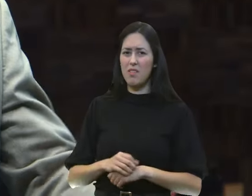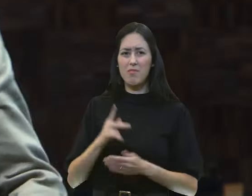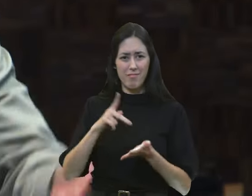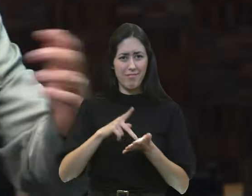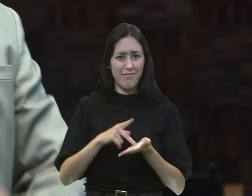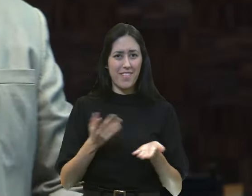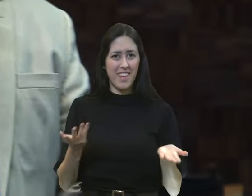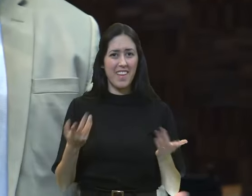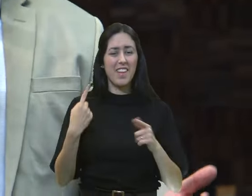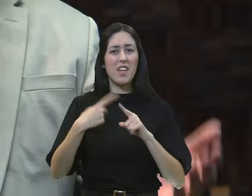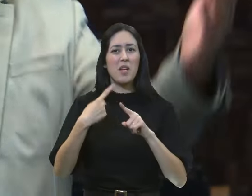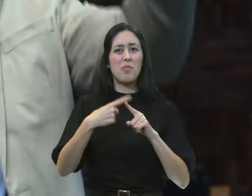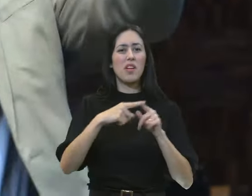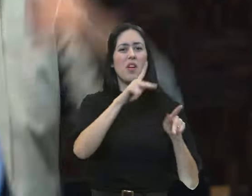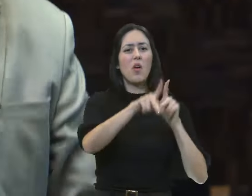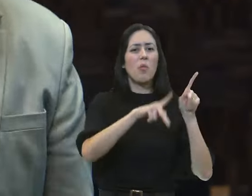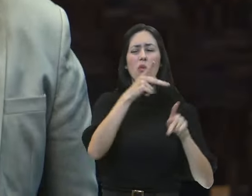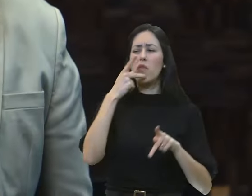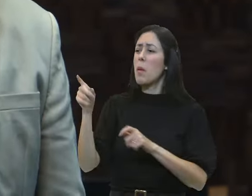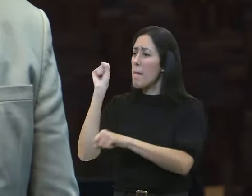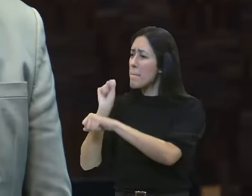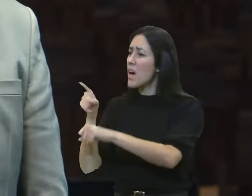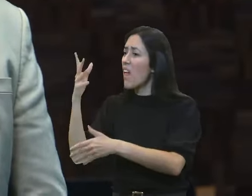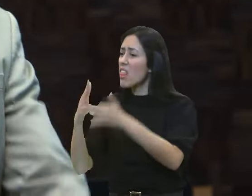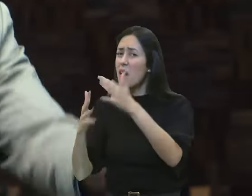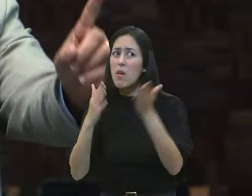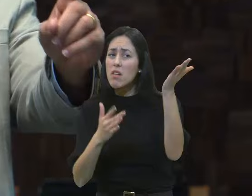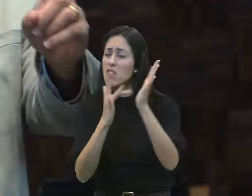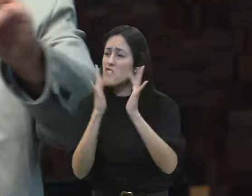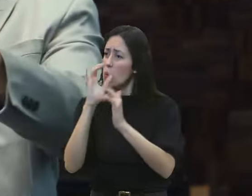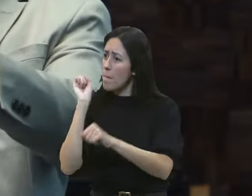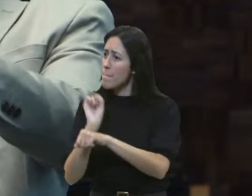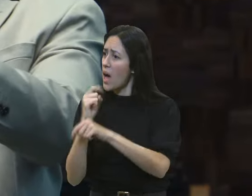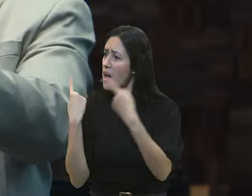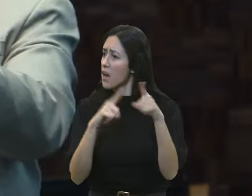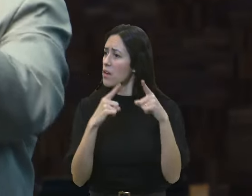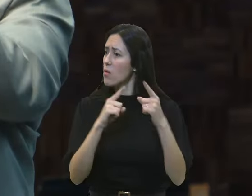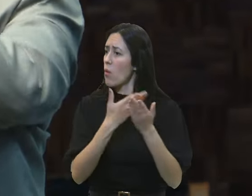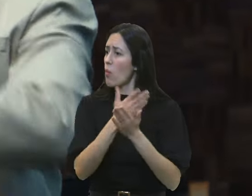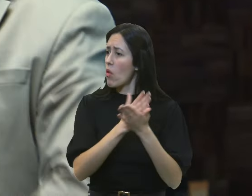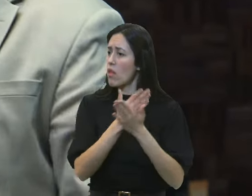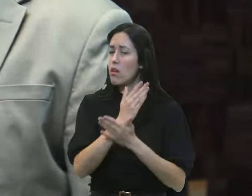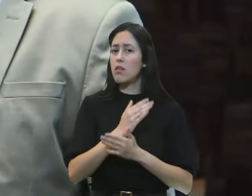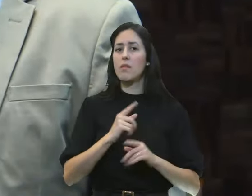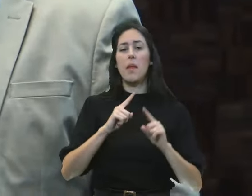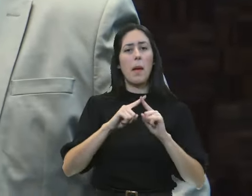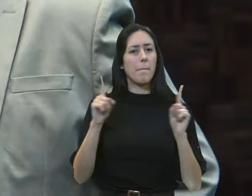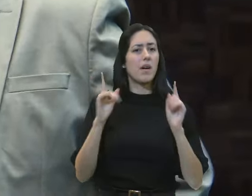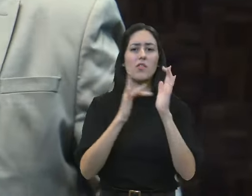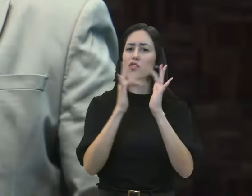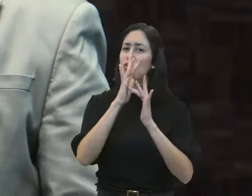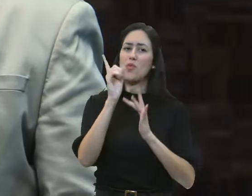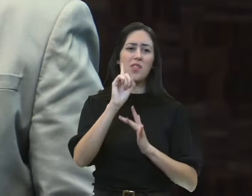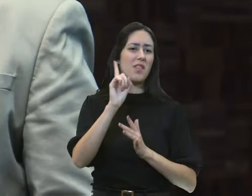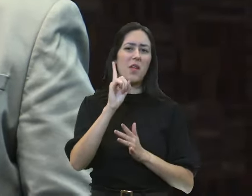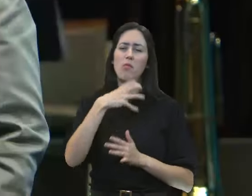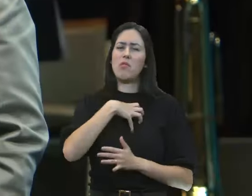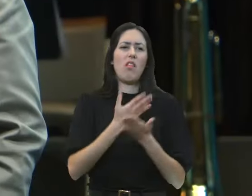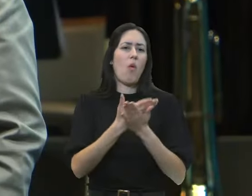essa, porque eles começam a dizer, você está incomodando o mestre. Mas o mestre não se incomoda com o teu grito de socorro, você sabia disso?